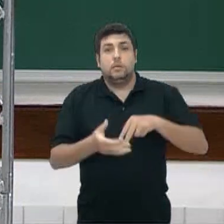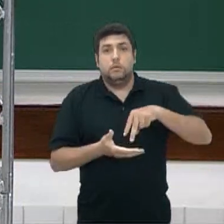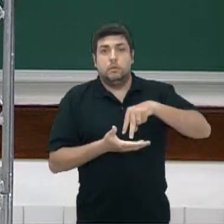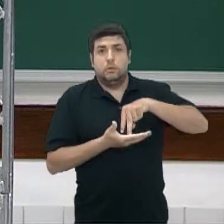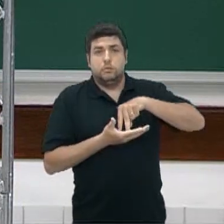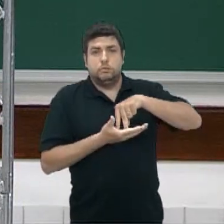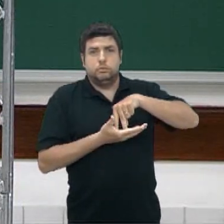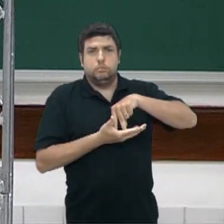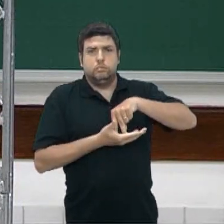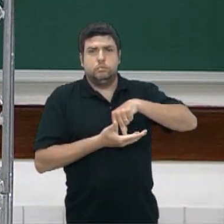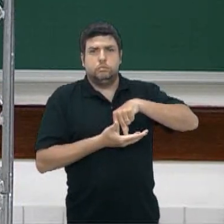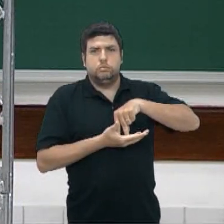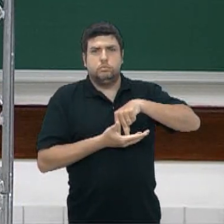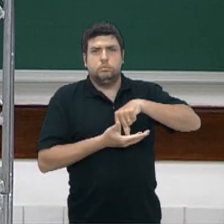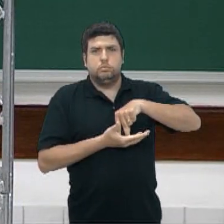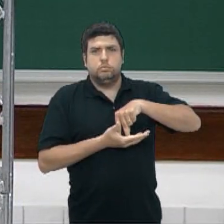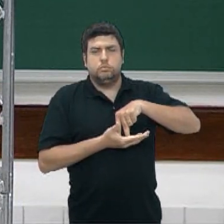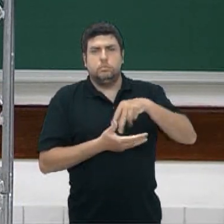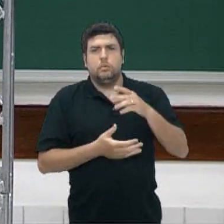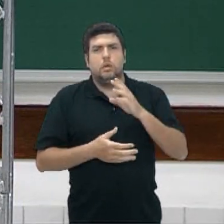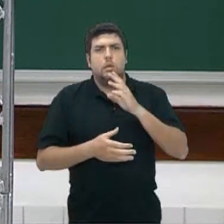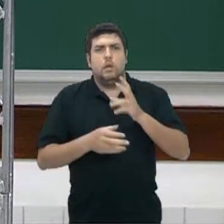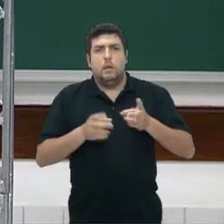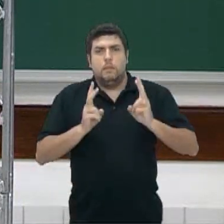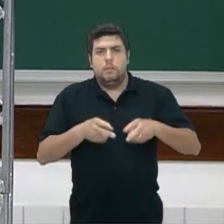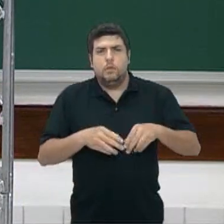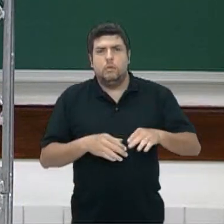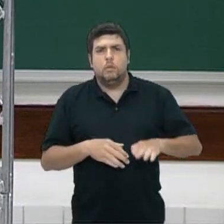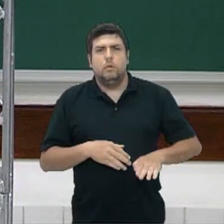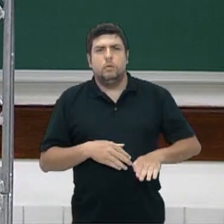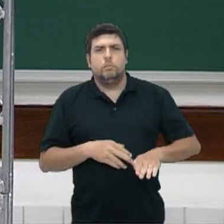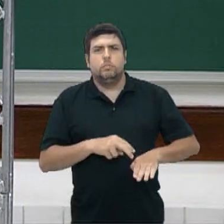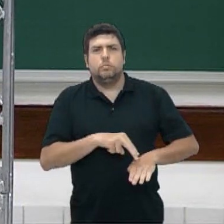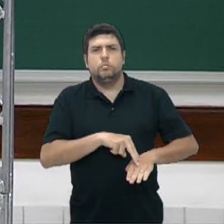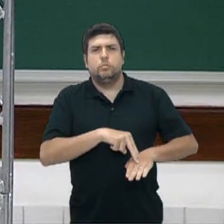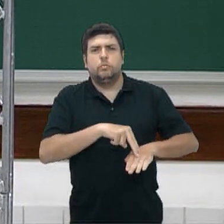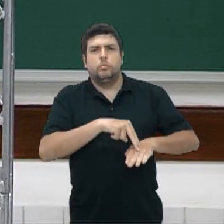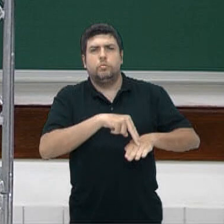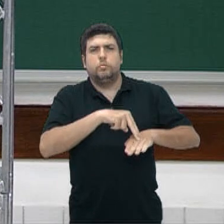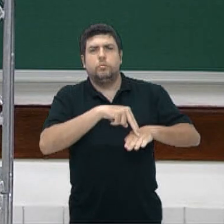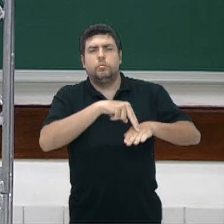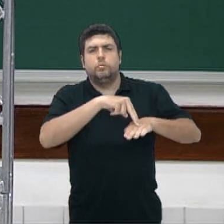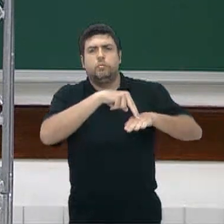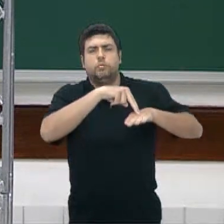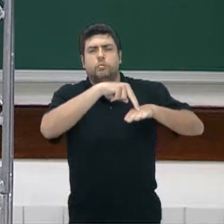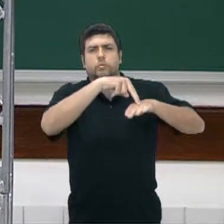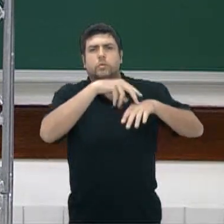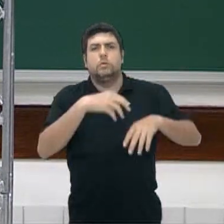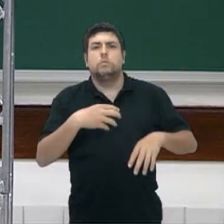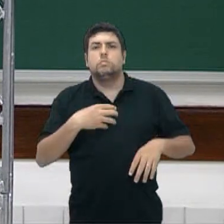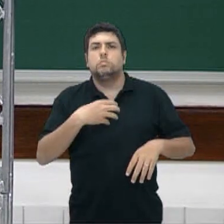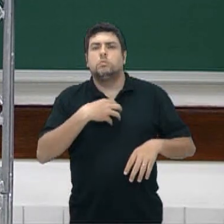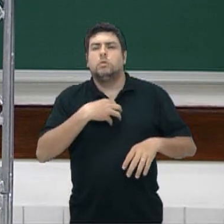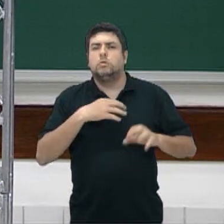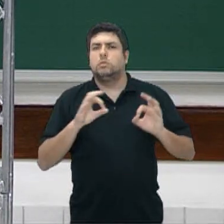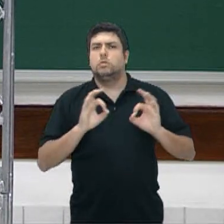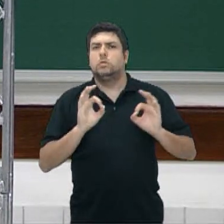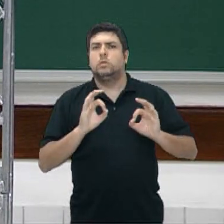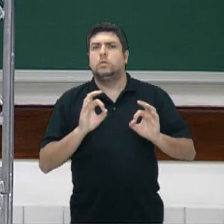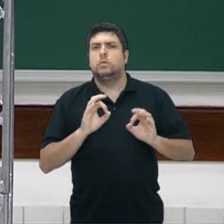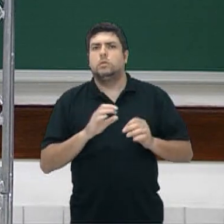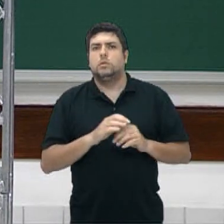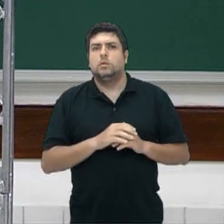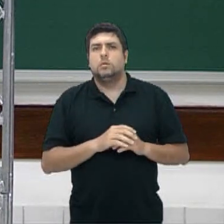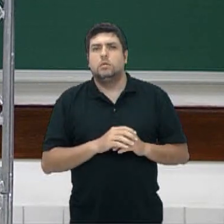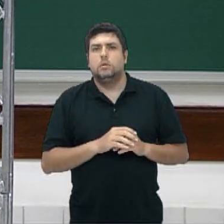basicamente com uma quantidade de movimento fixa, né? Ou seja, ela não muda, você não sente nada. Por quê, gente? Princípio da inércia,